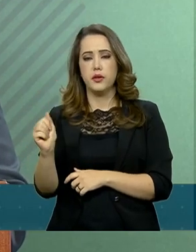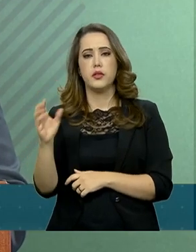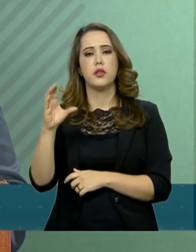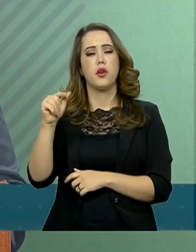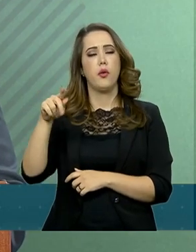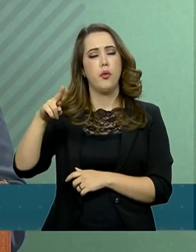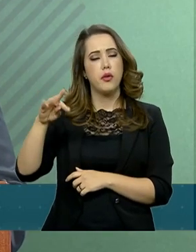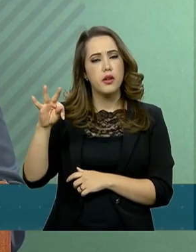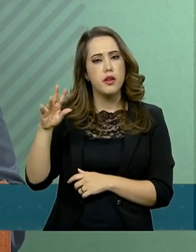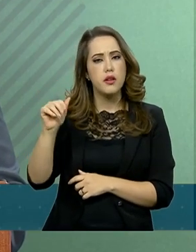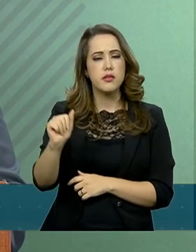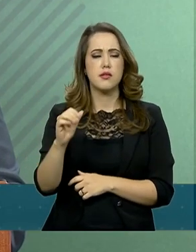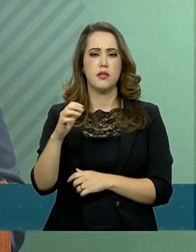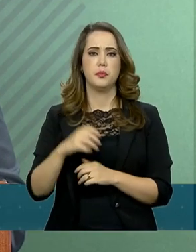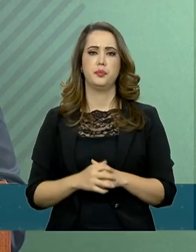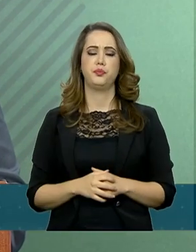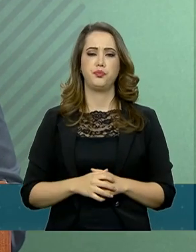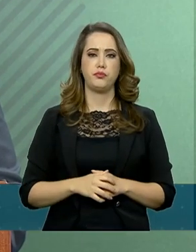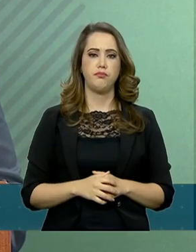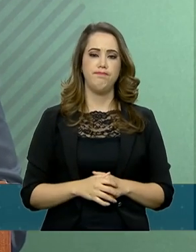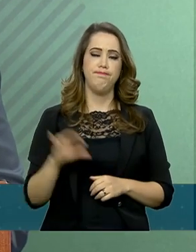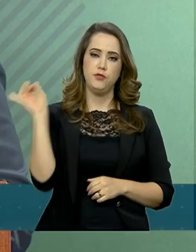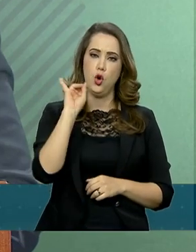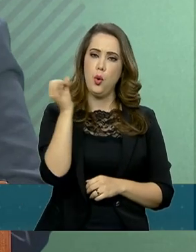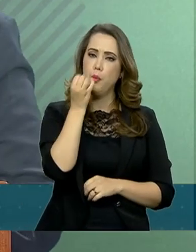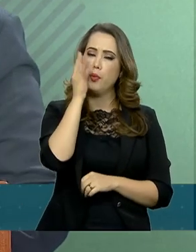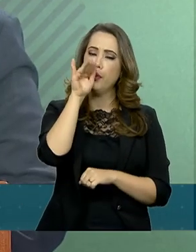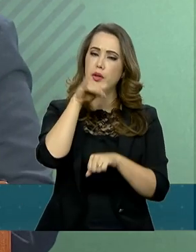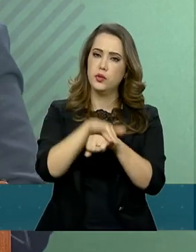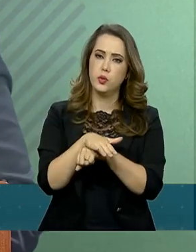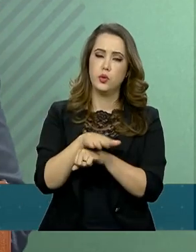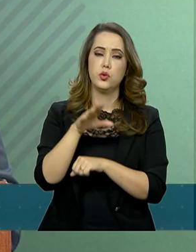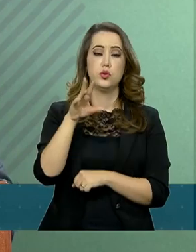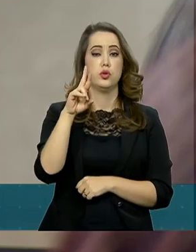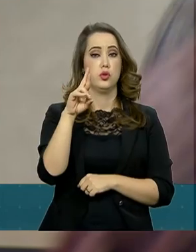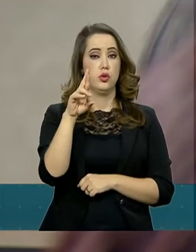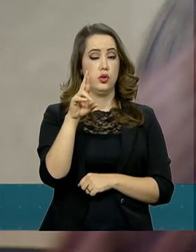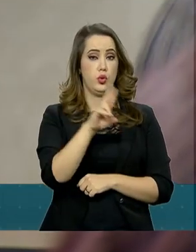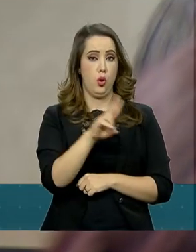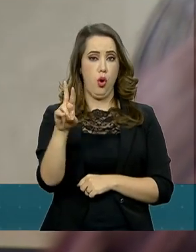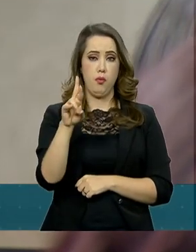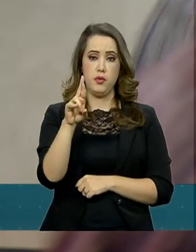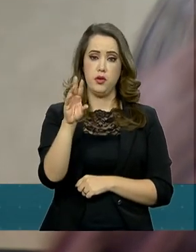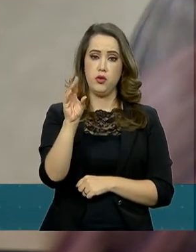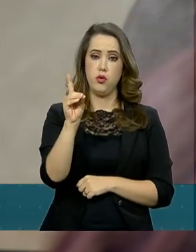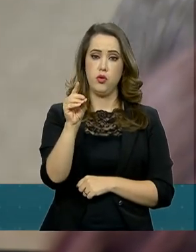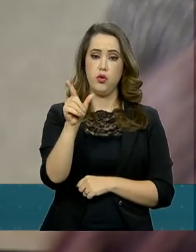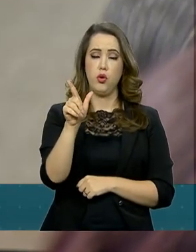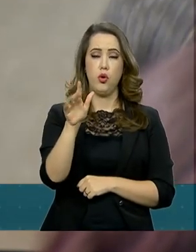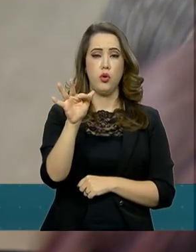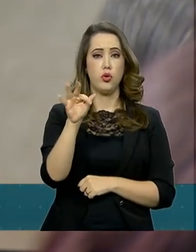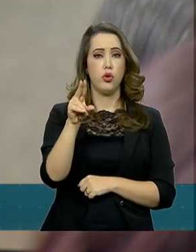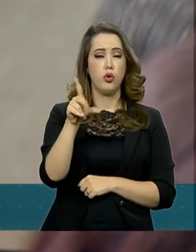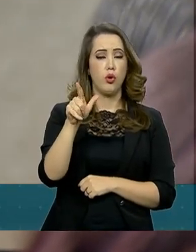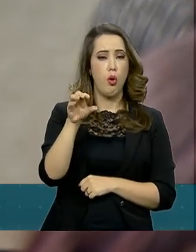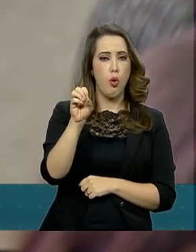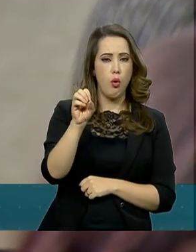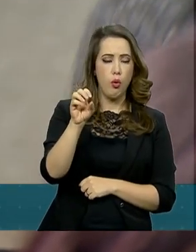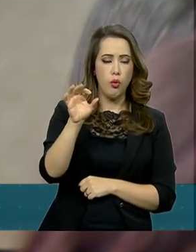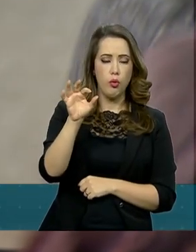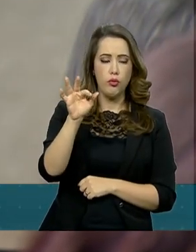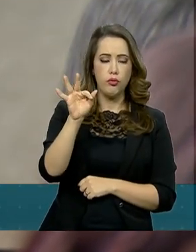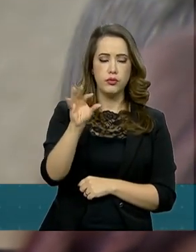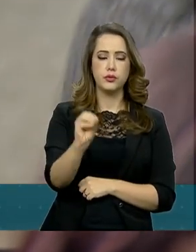o porta voz boa noite rodolfo costa concorreu à presidência do ombro todo bom porta voz é por gentileza é